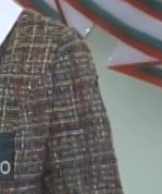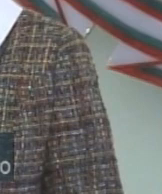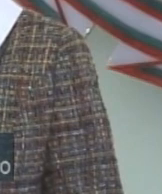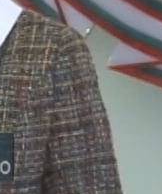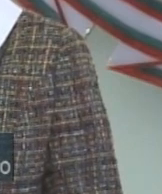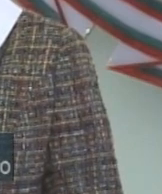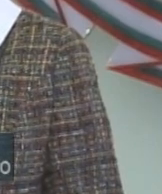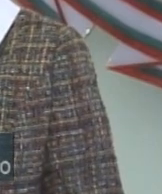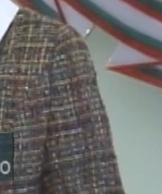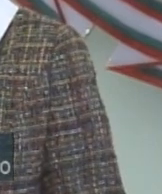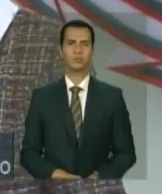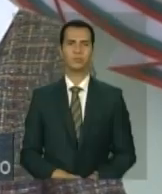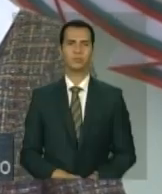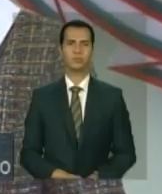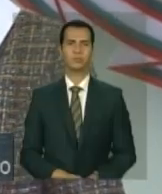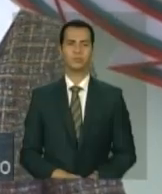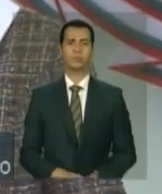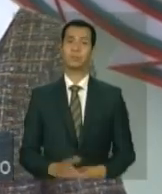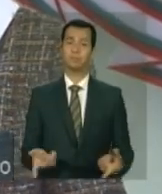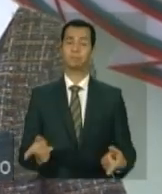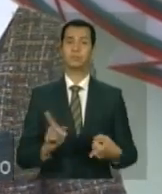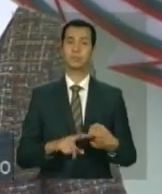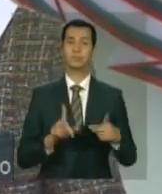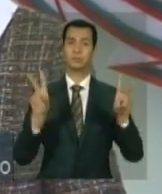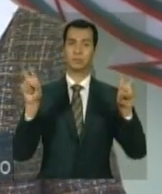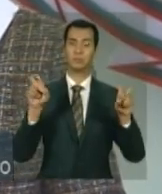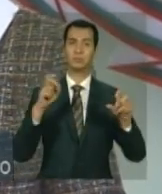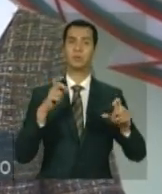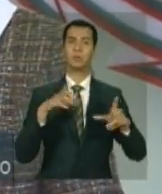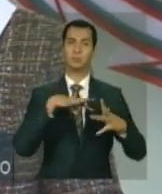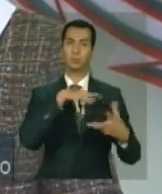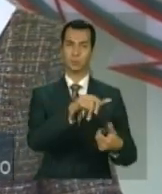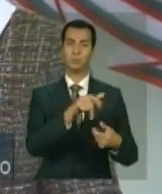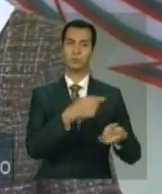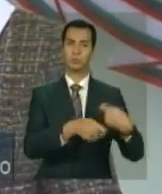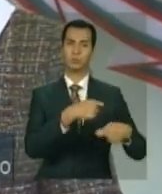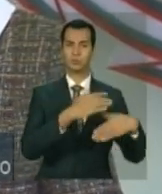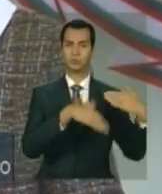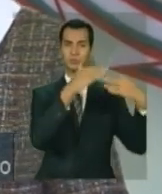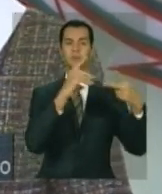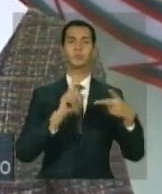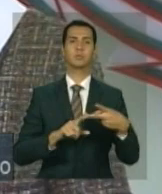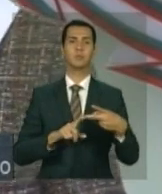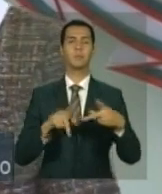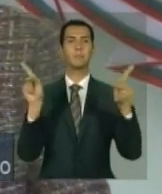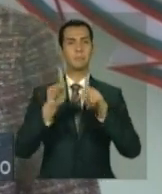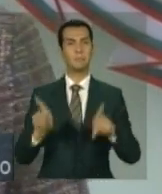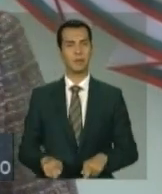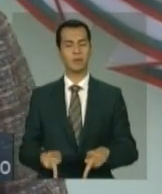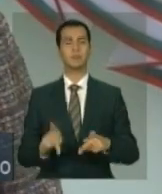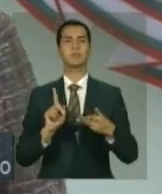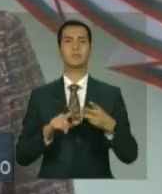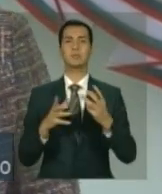Crescimento econômico global, promoção da paz, da segurança e do desenvolvimento.